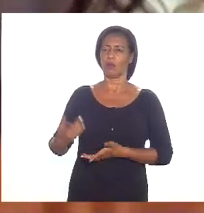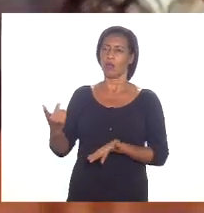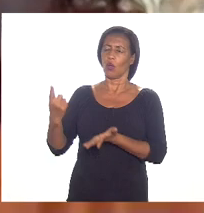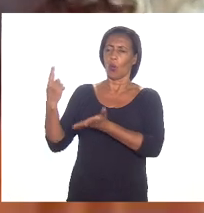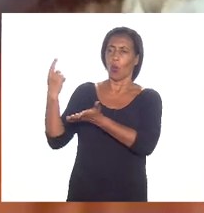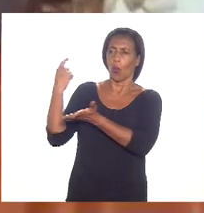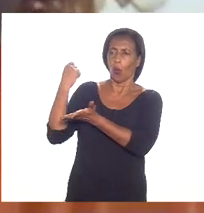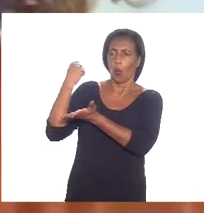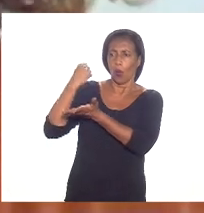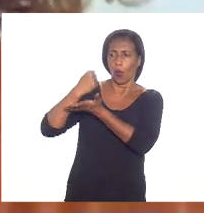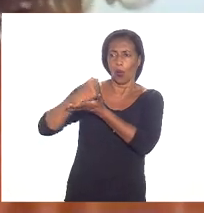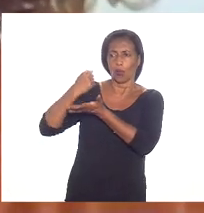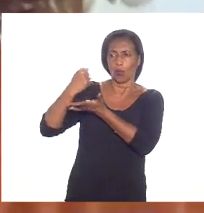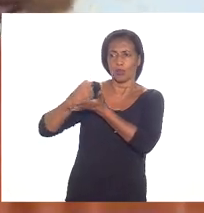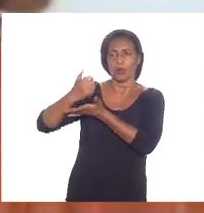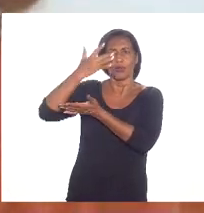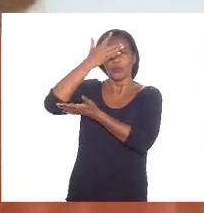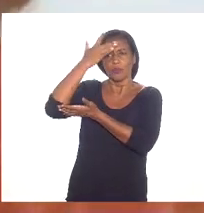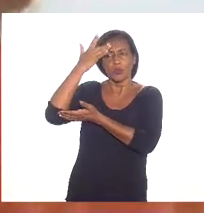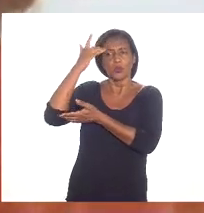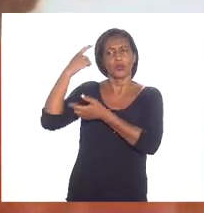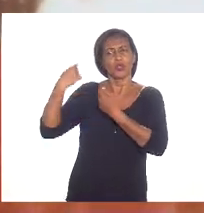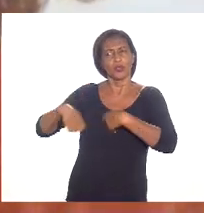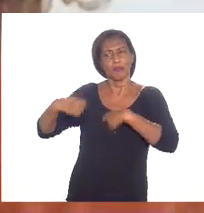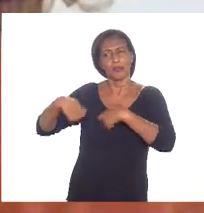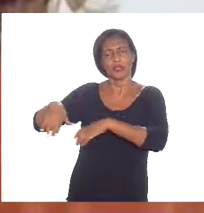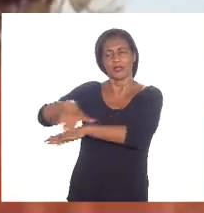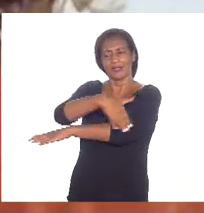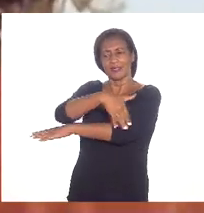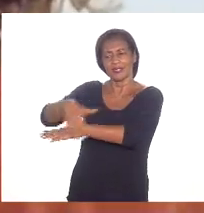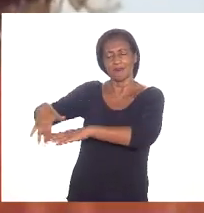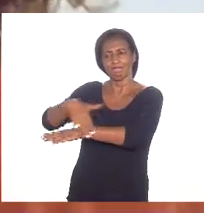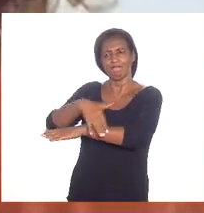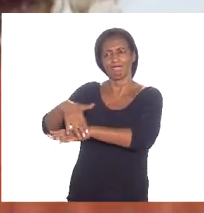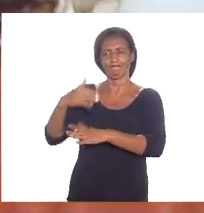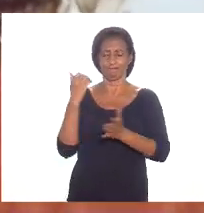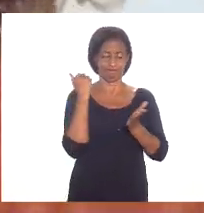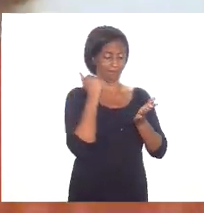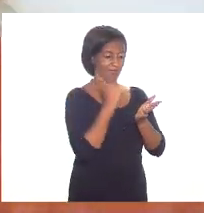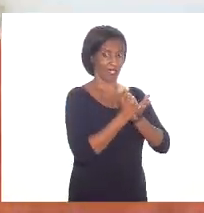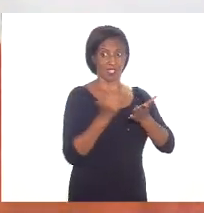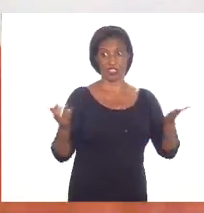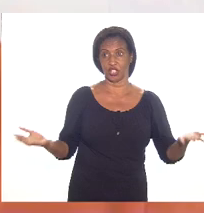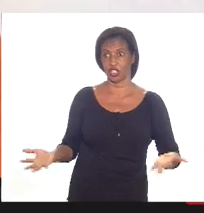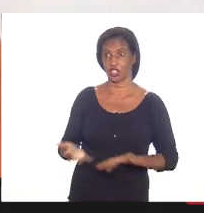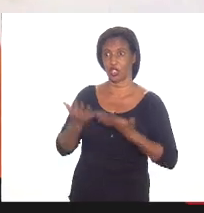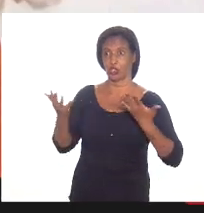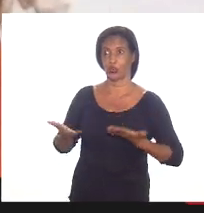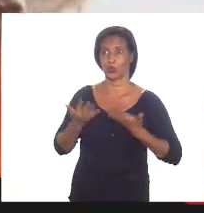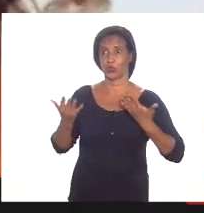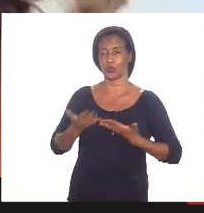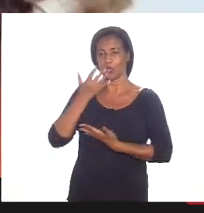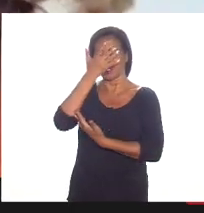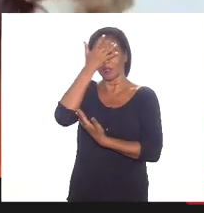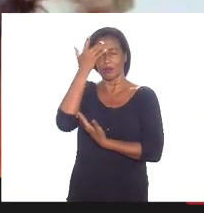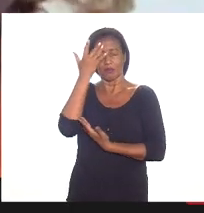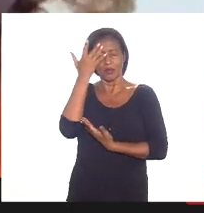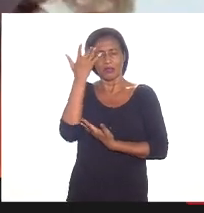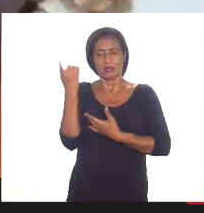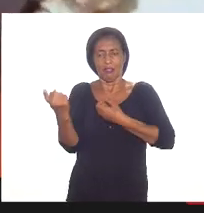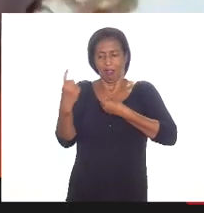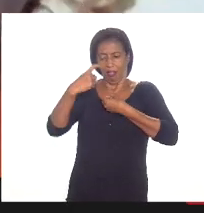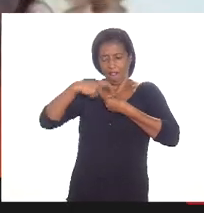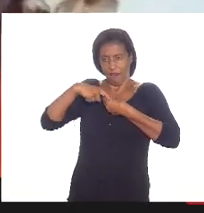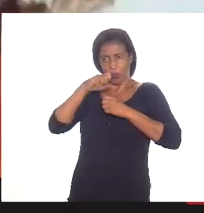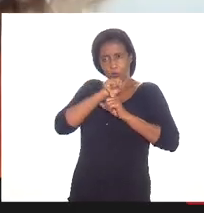a contratação de pessoas em situação de rua a partir do aferimento do selo. Isso estimula que essas pessoas sejam integradas